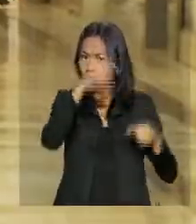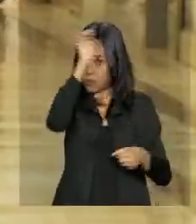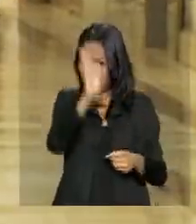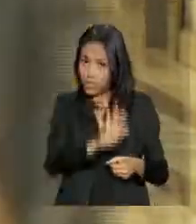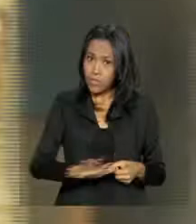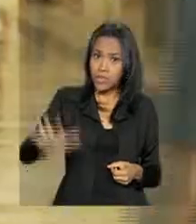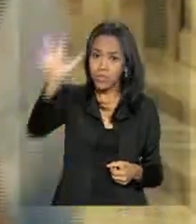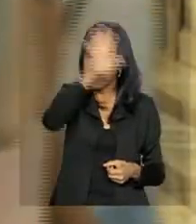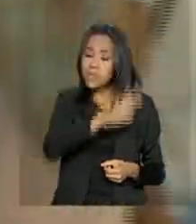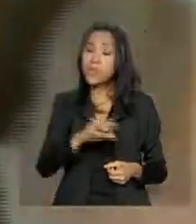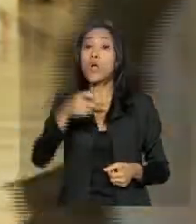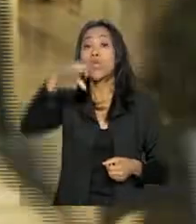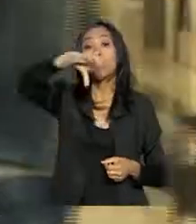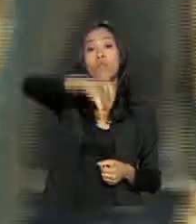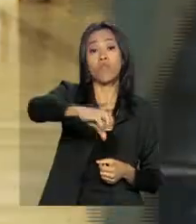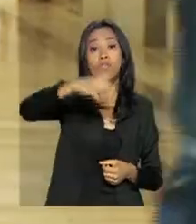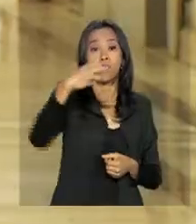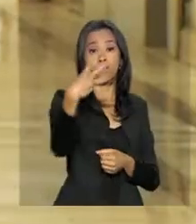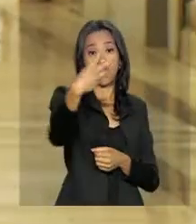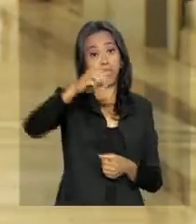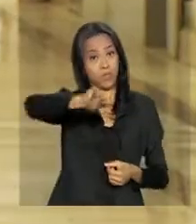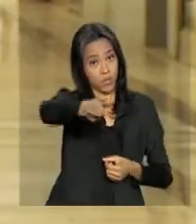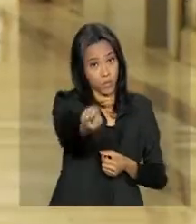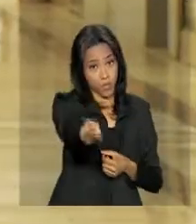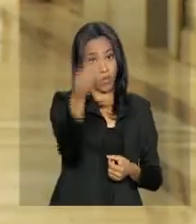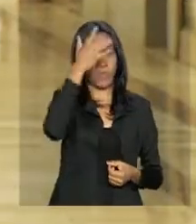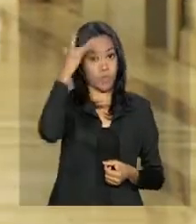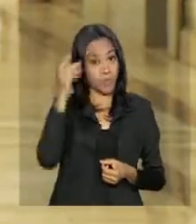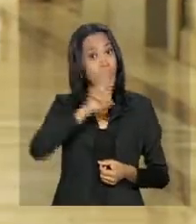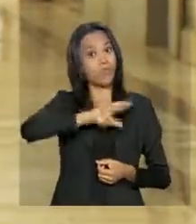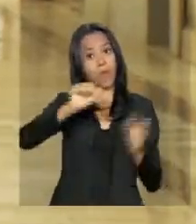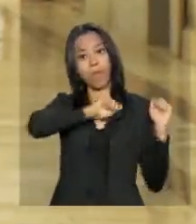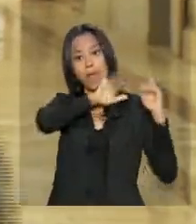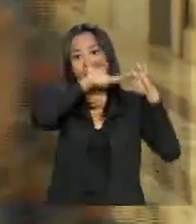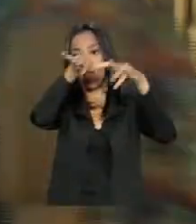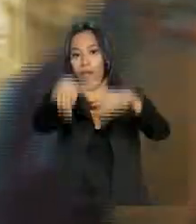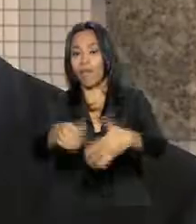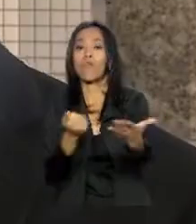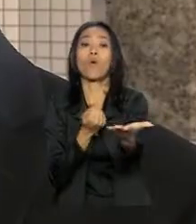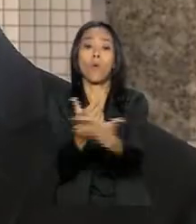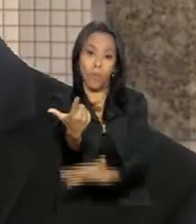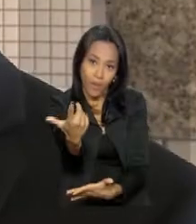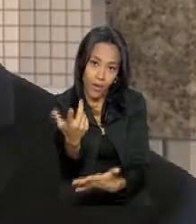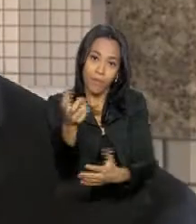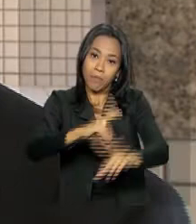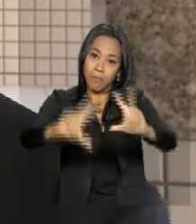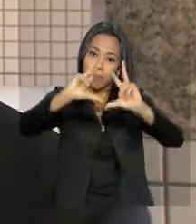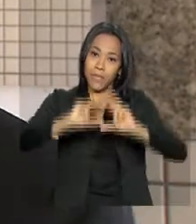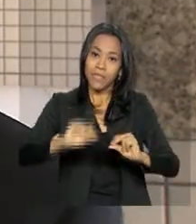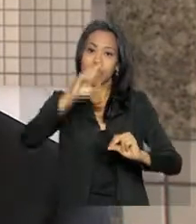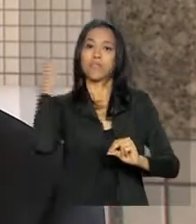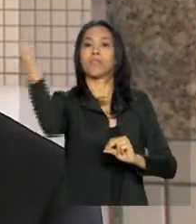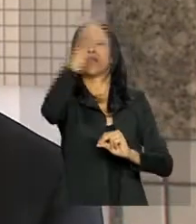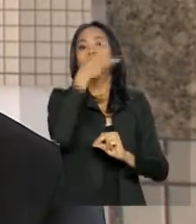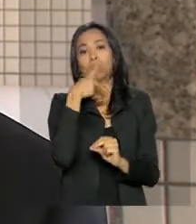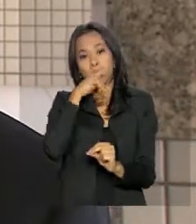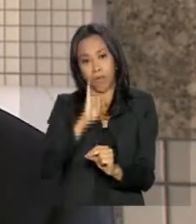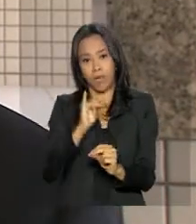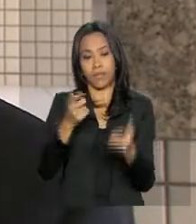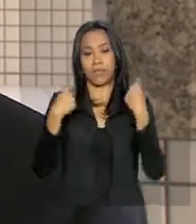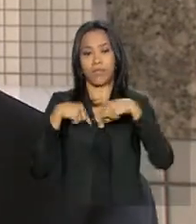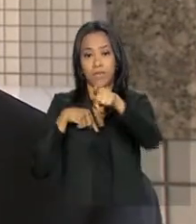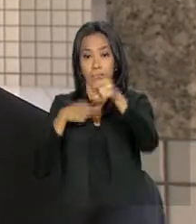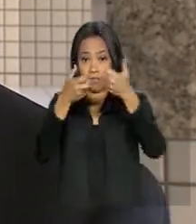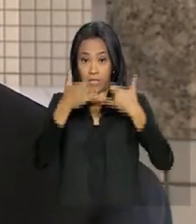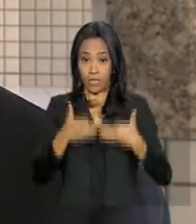cerca de 93 milhões de brasileiros devem ir às compras para o dia dos pais o ano passado nós tivemos uma média de 57